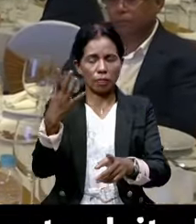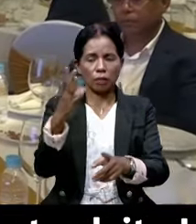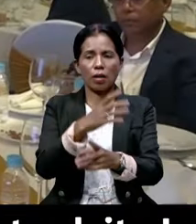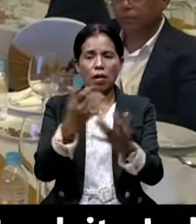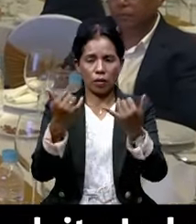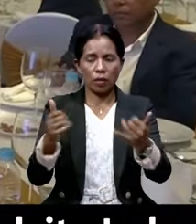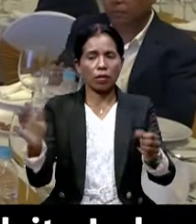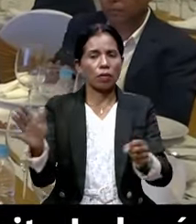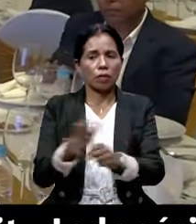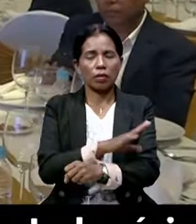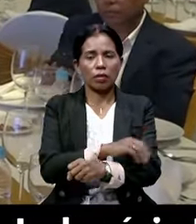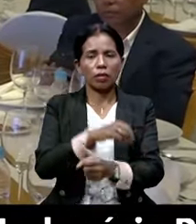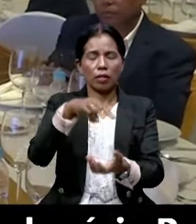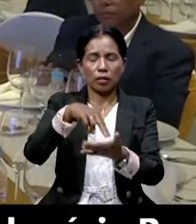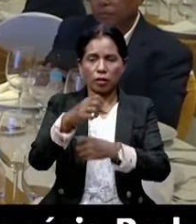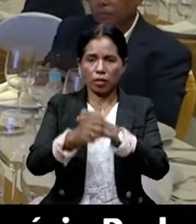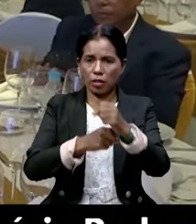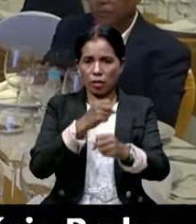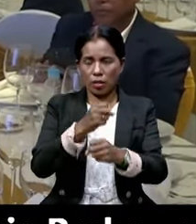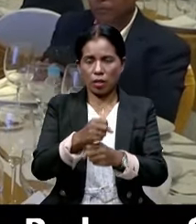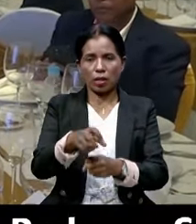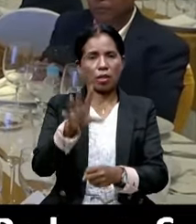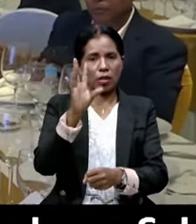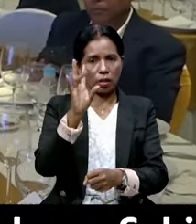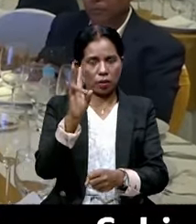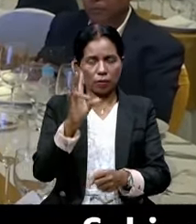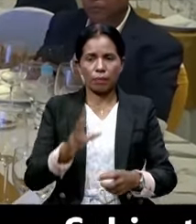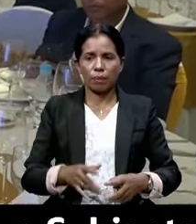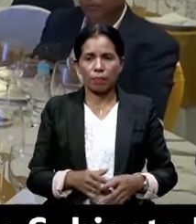dadaune kompleta ona ni existensia batinang hitu. Aderitu Simenes, Tito Silva, GMN.